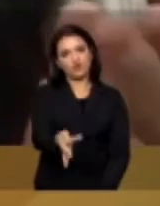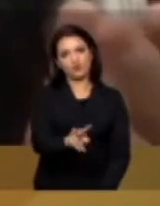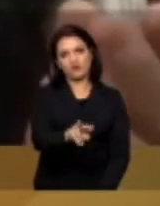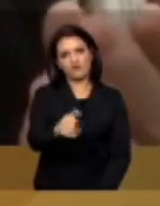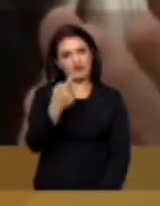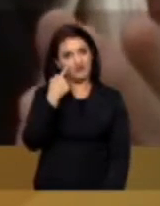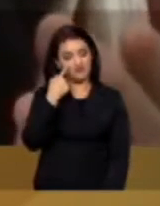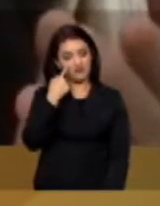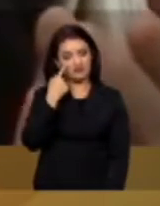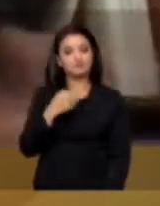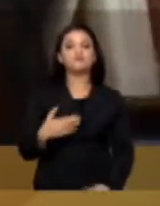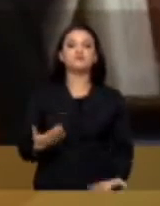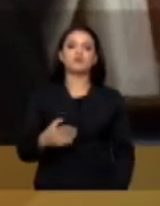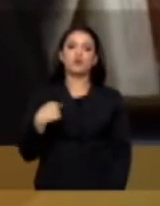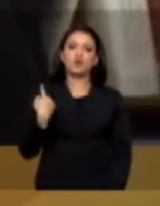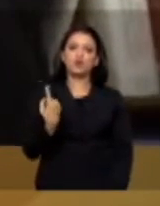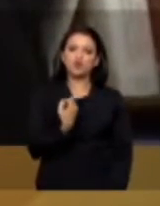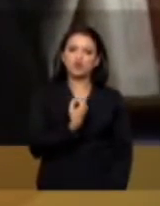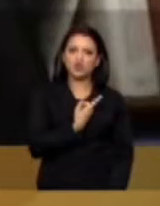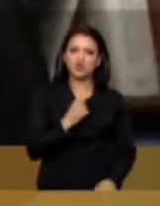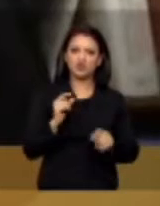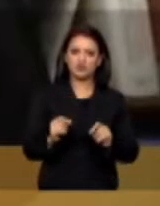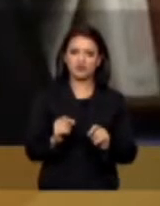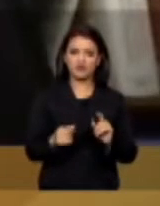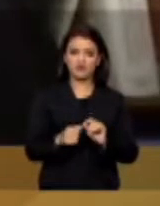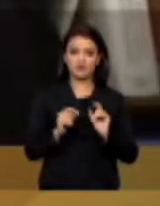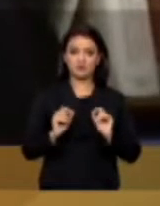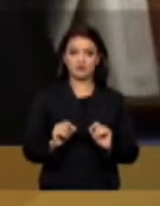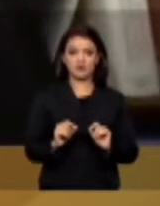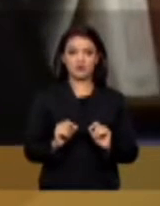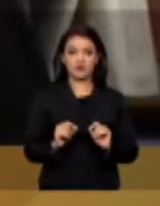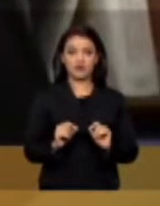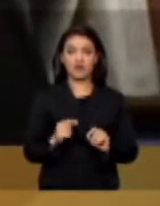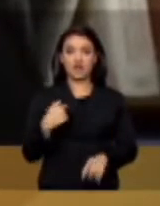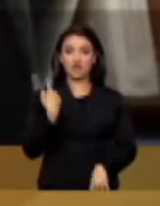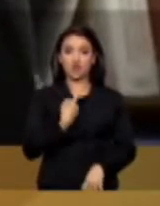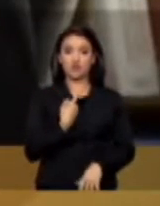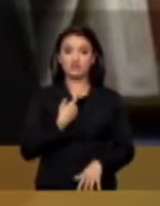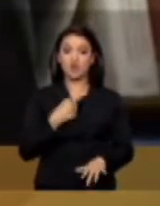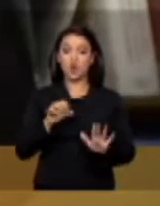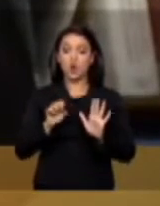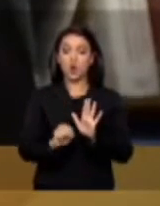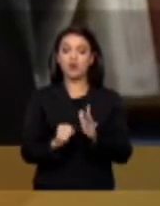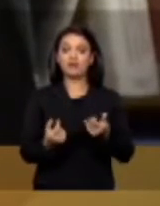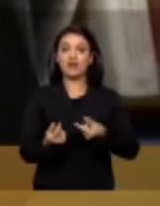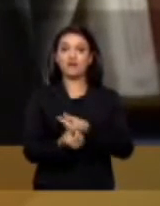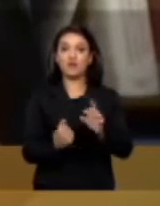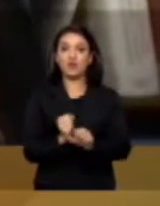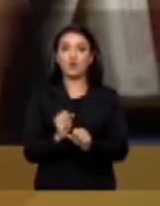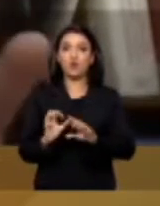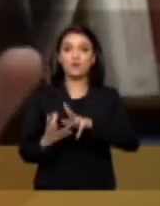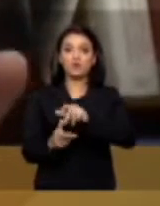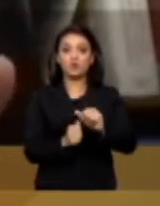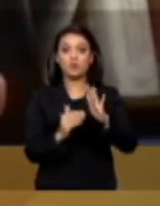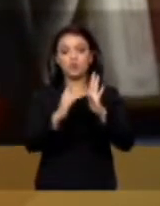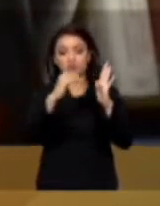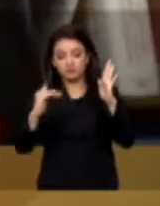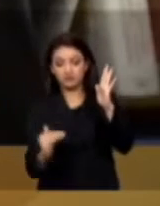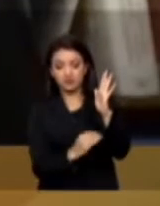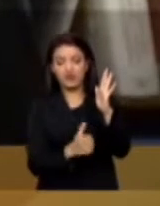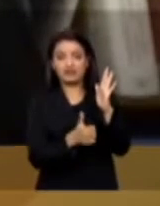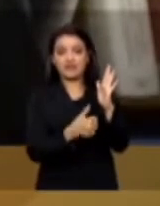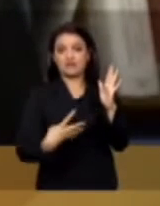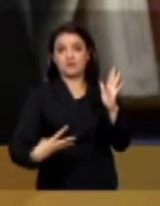que nós retrocedemos da posição de 8ª economia do mundo para a 14ª. Então,